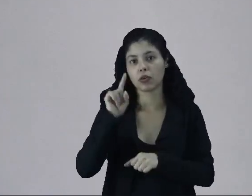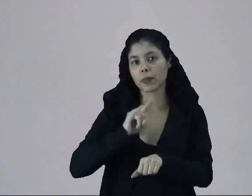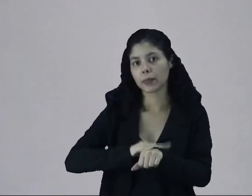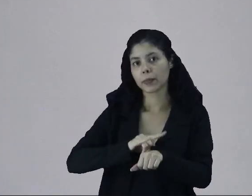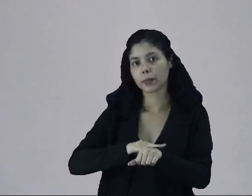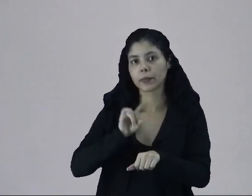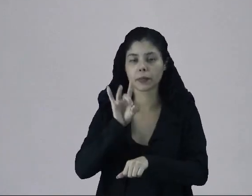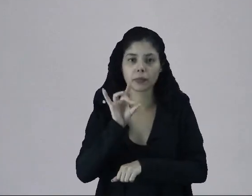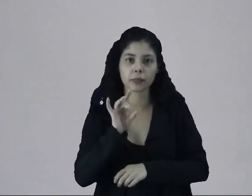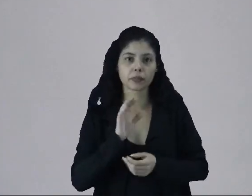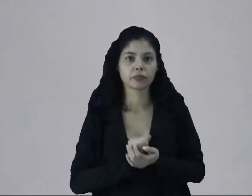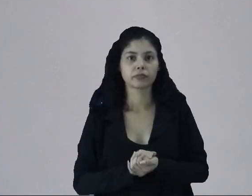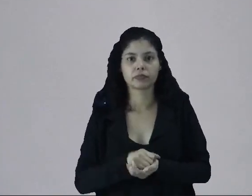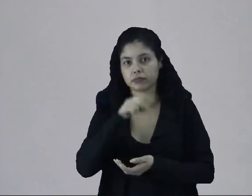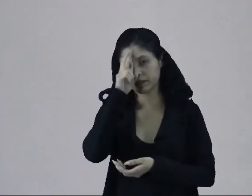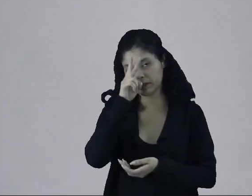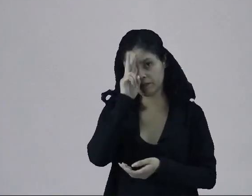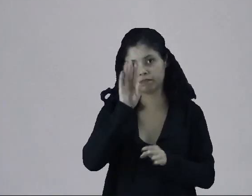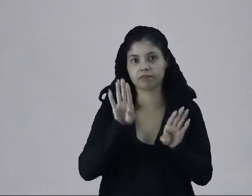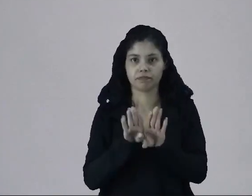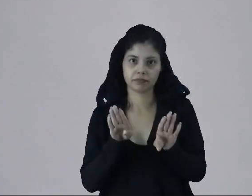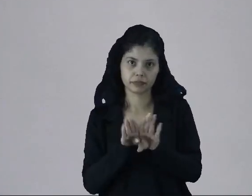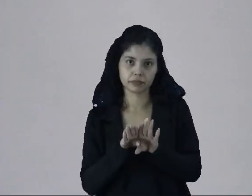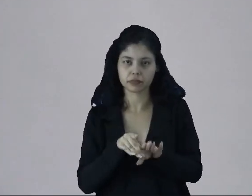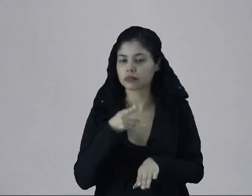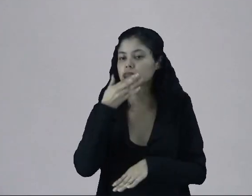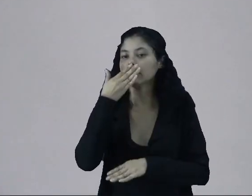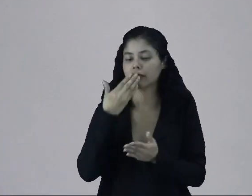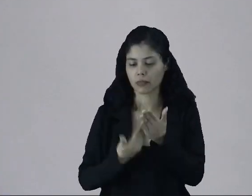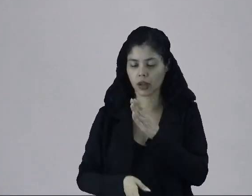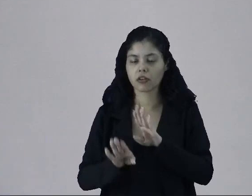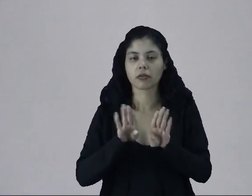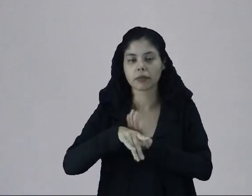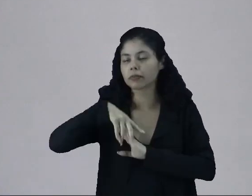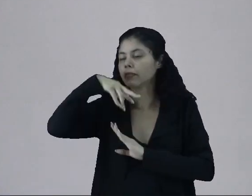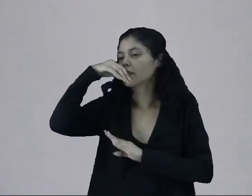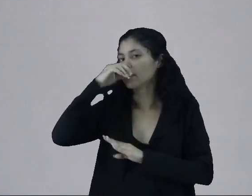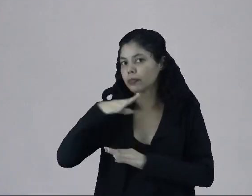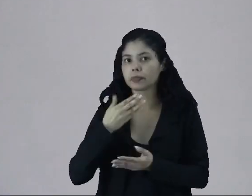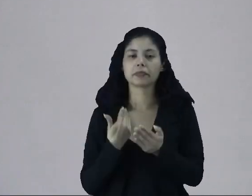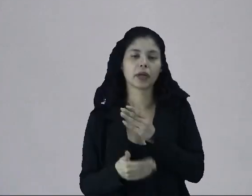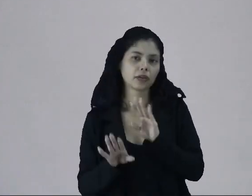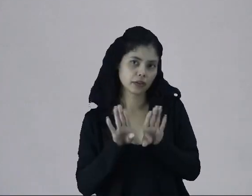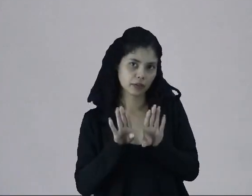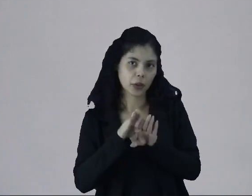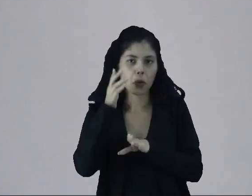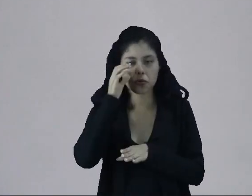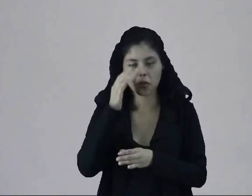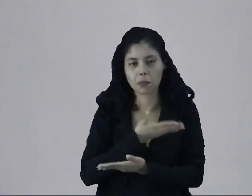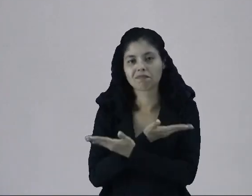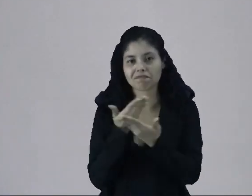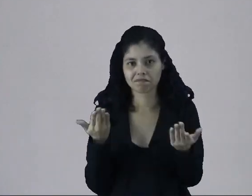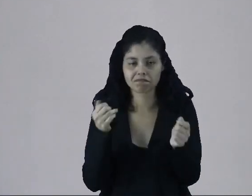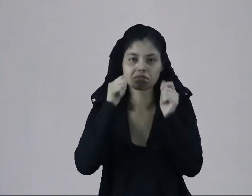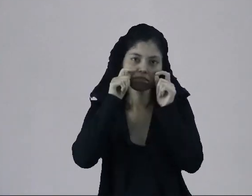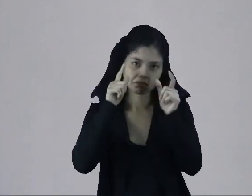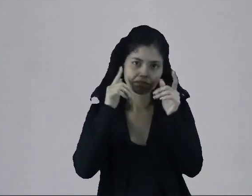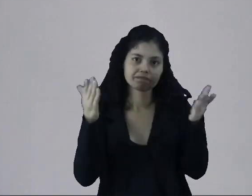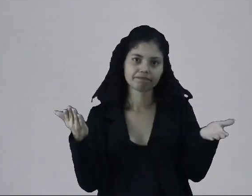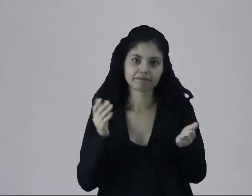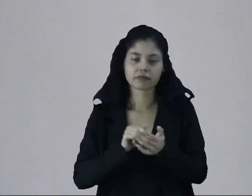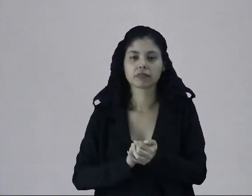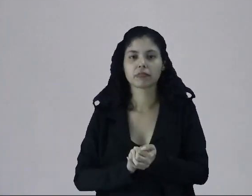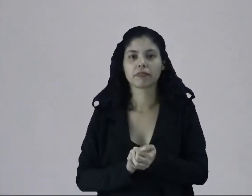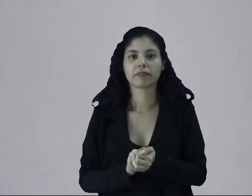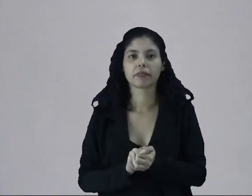muita água pelo suor. Lembrando que a gente também perde água pela respiração e tudo mais. Então são curiosidades aqui para você ficar atento e